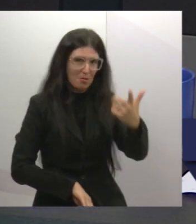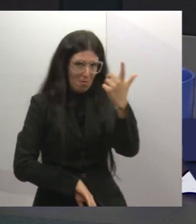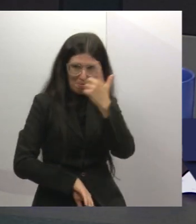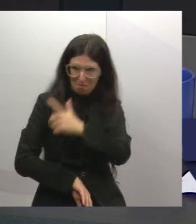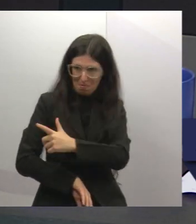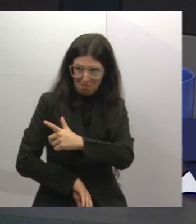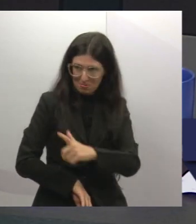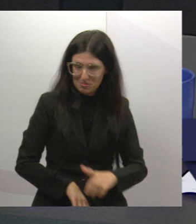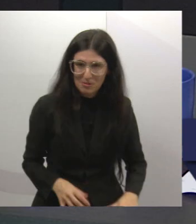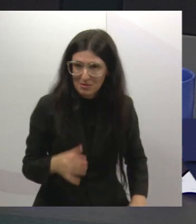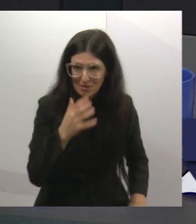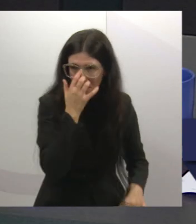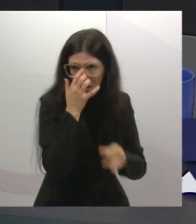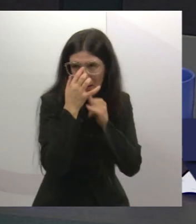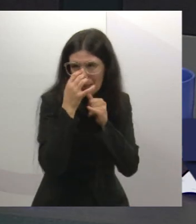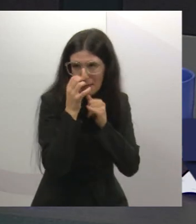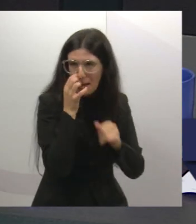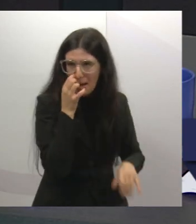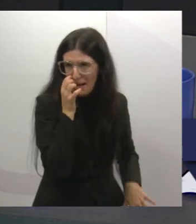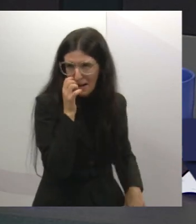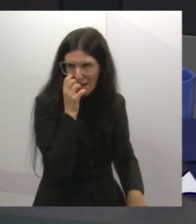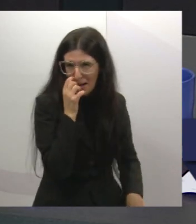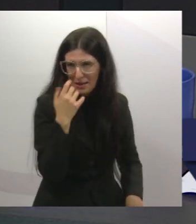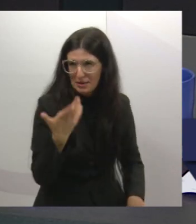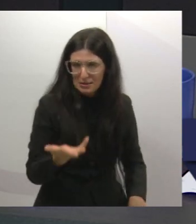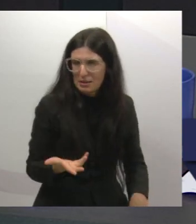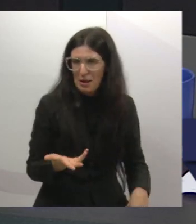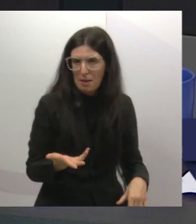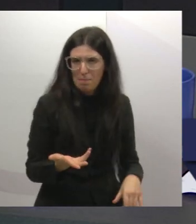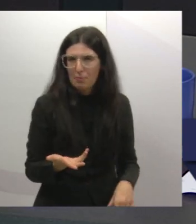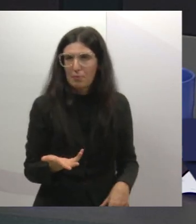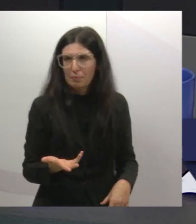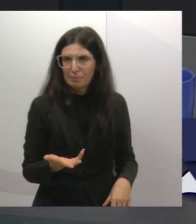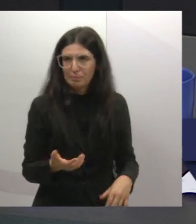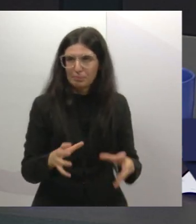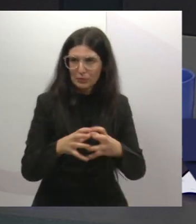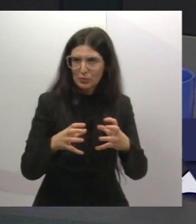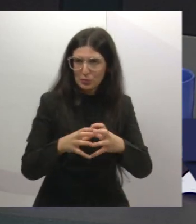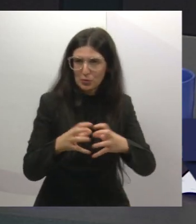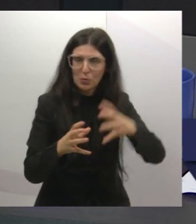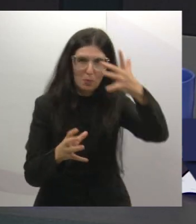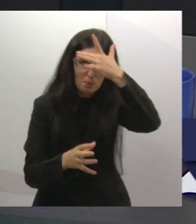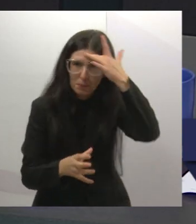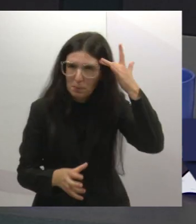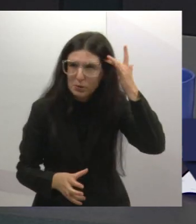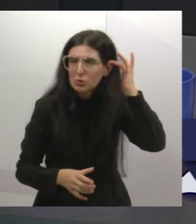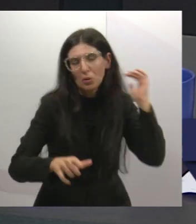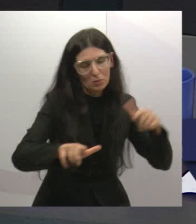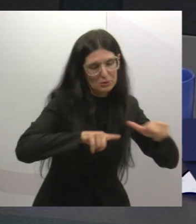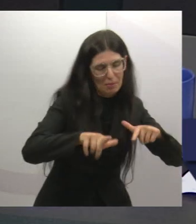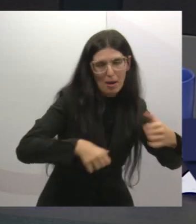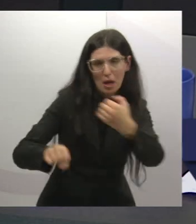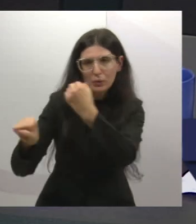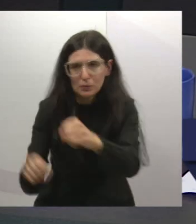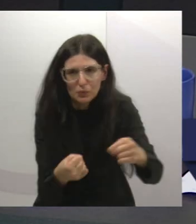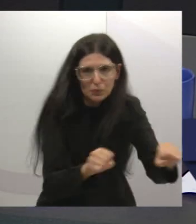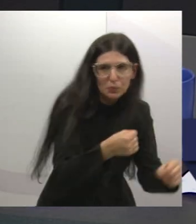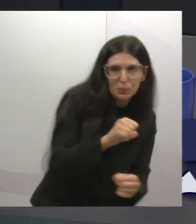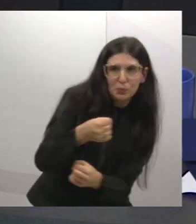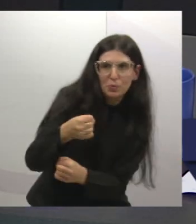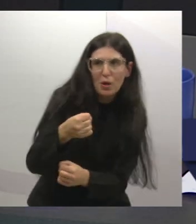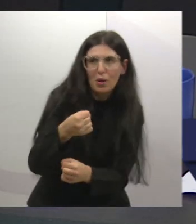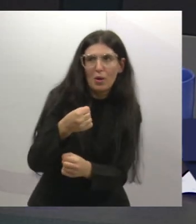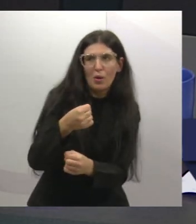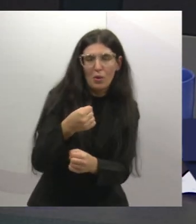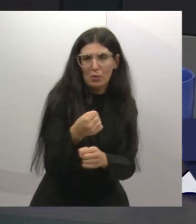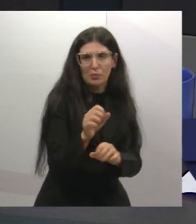uma empresa, por exemplo, os coletores de lixo do município. Você ficar, de repente,